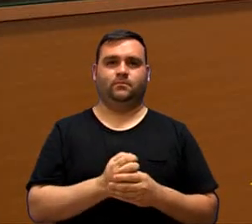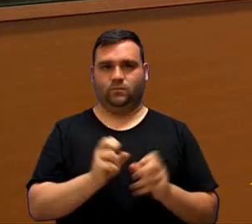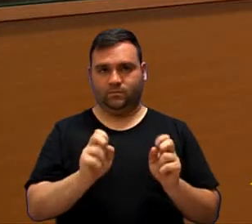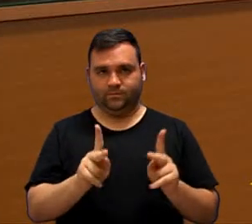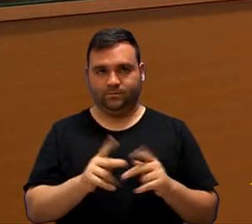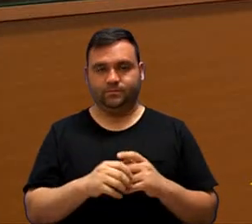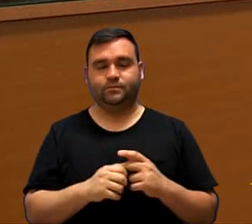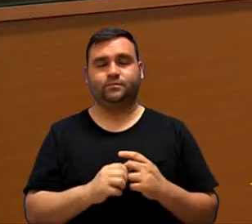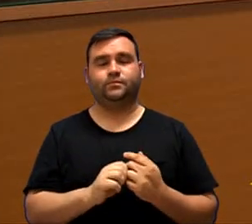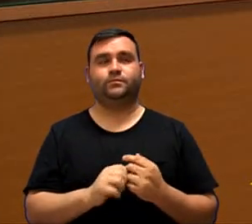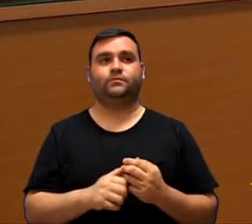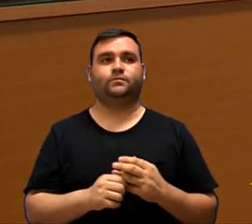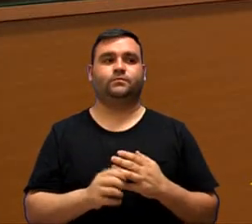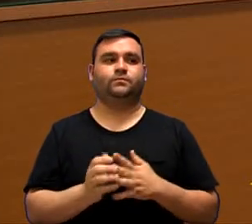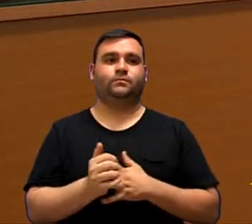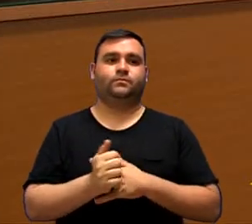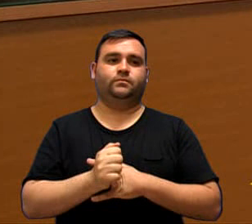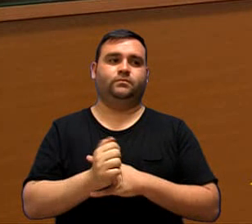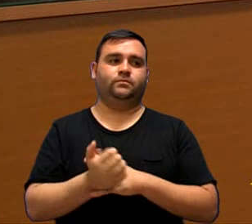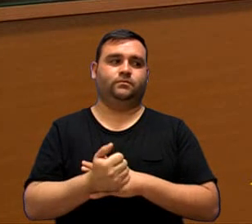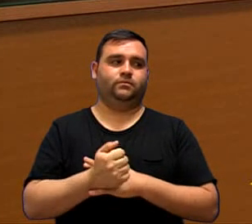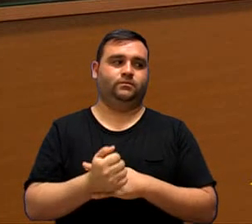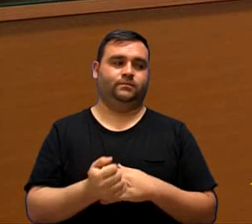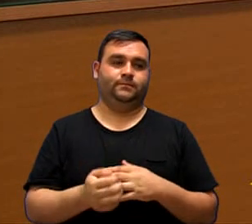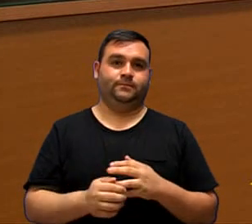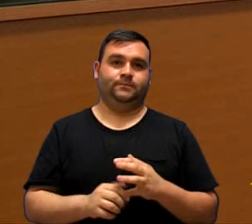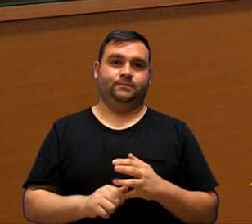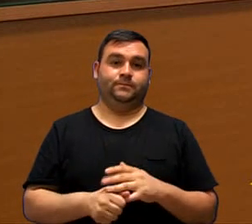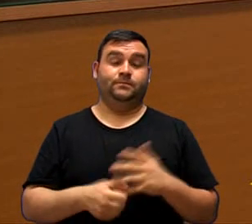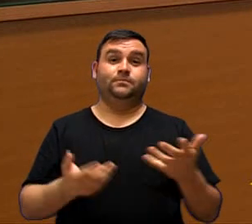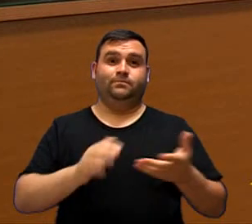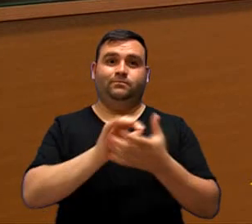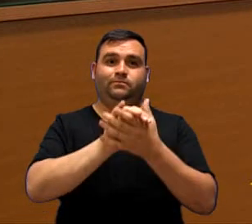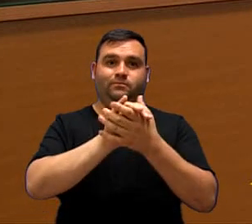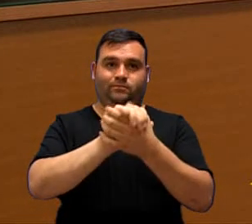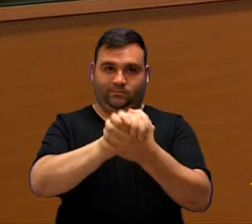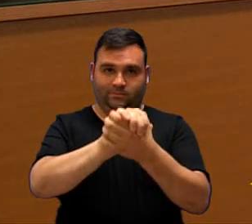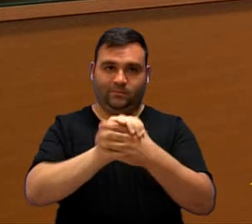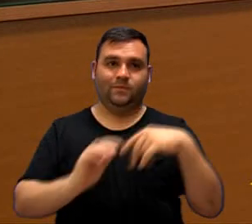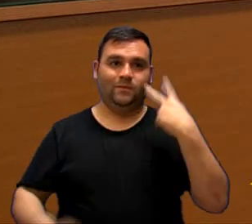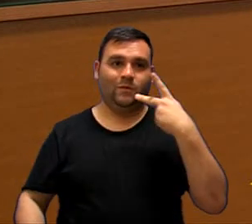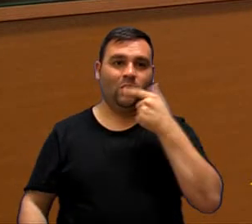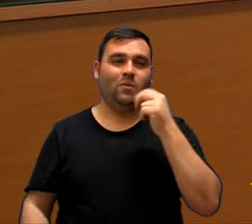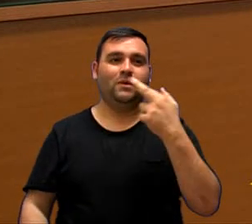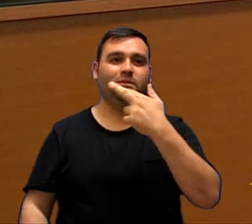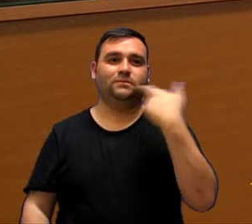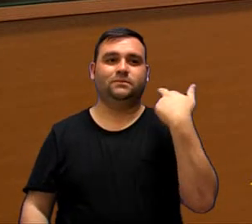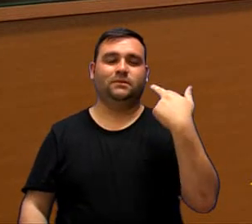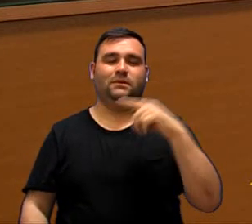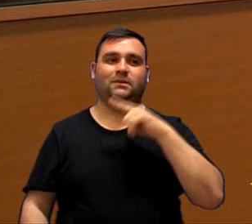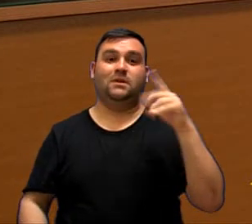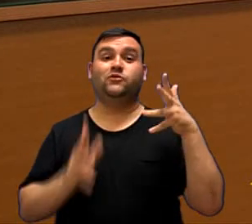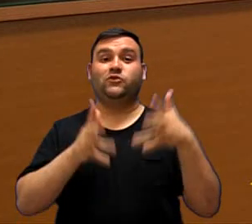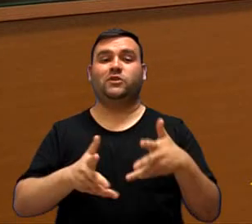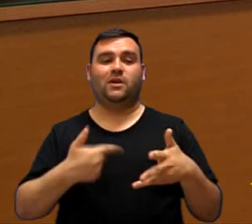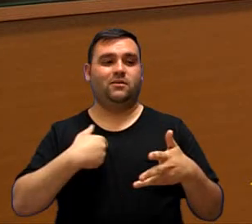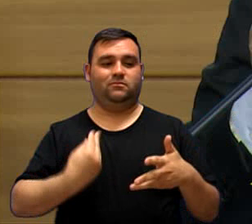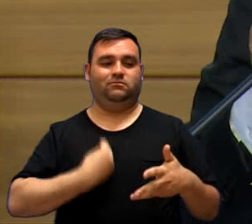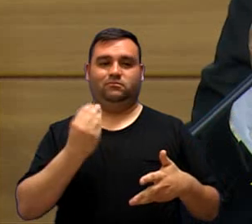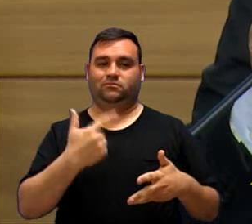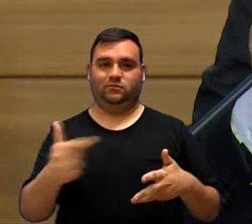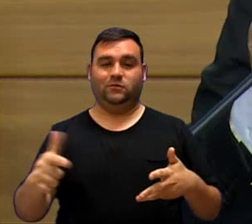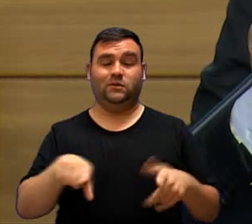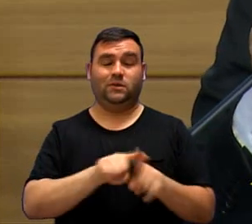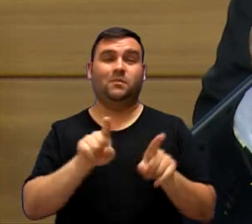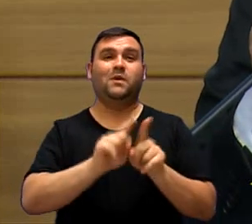Certo? Então, continuando. Acho que eu vou continuar aqui. Saudar o vereador Manga, que não estava na hora que eu cheguei, e